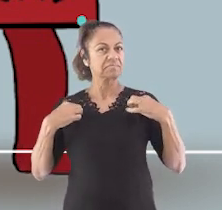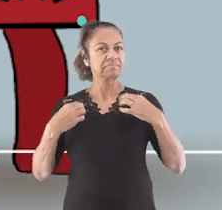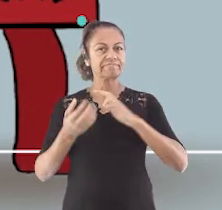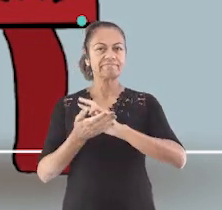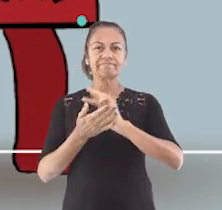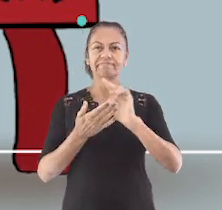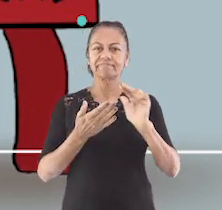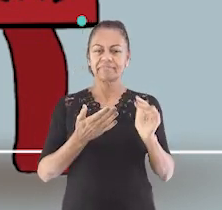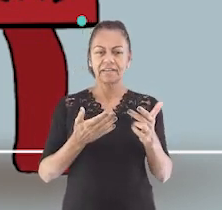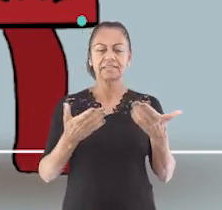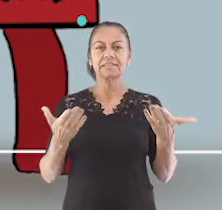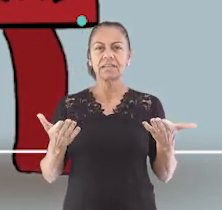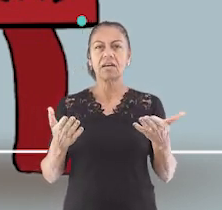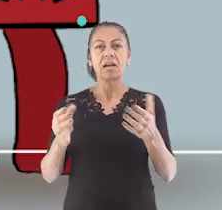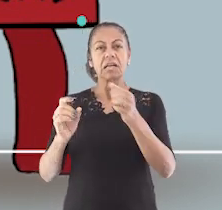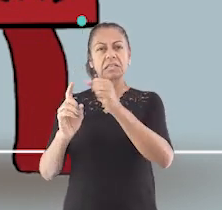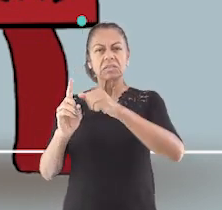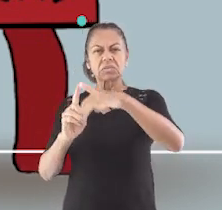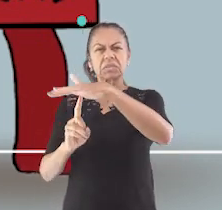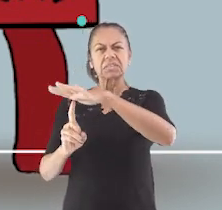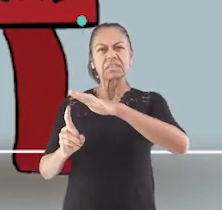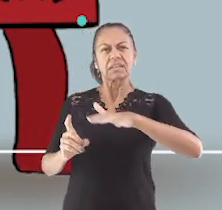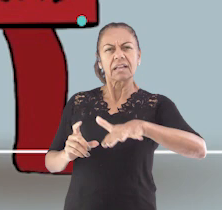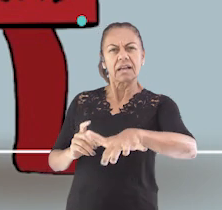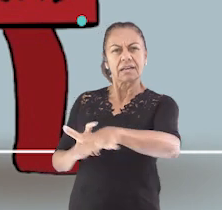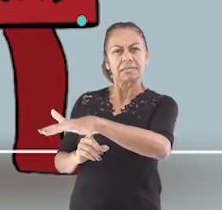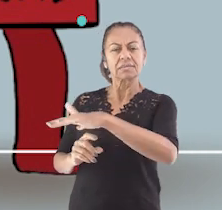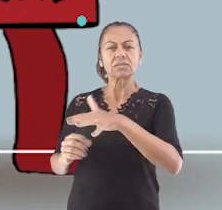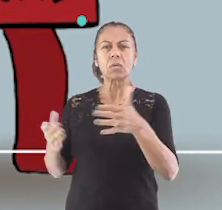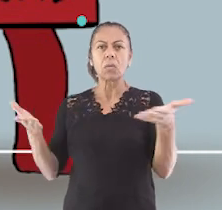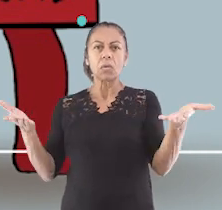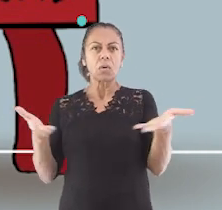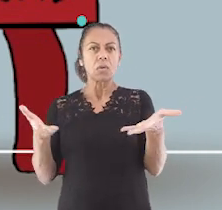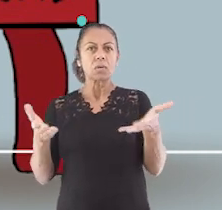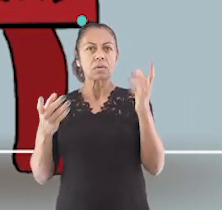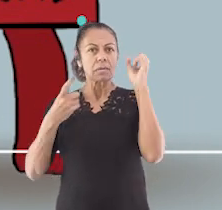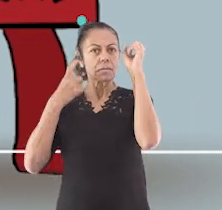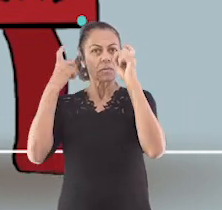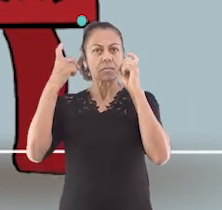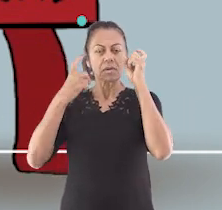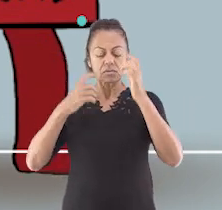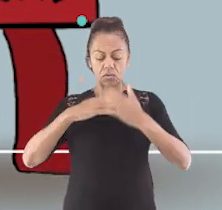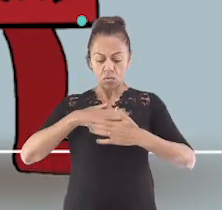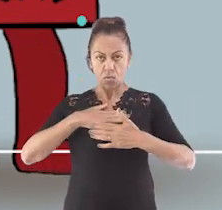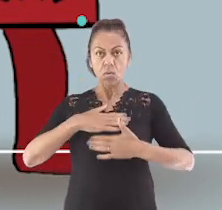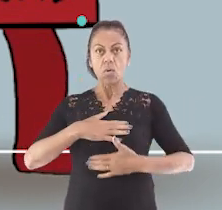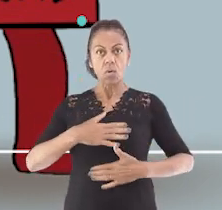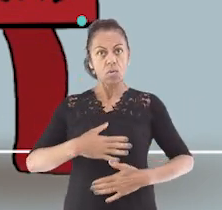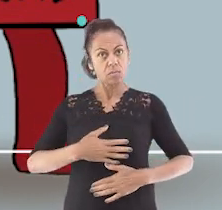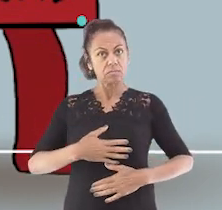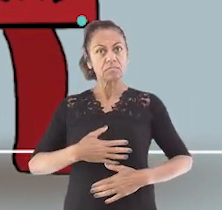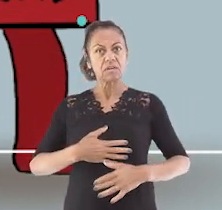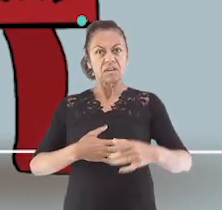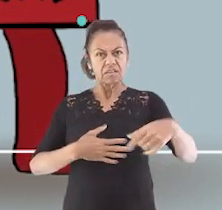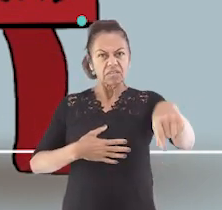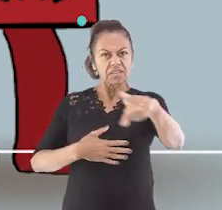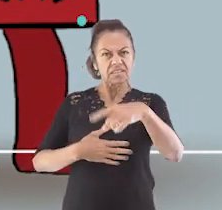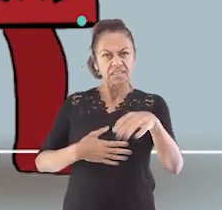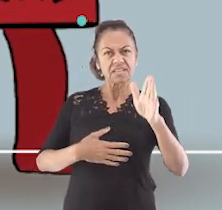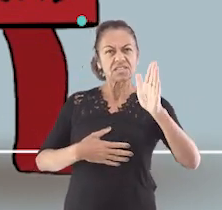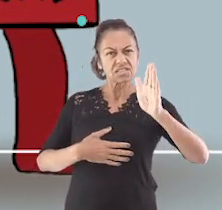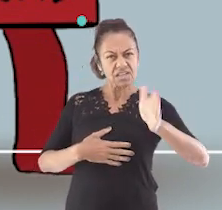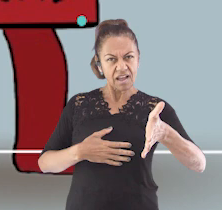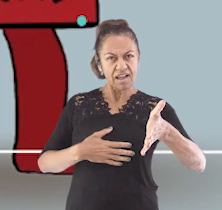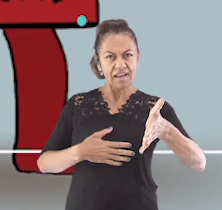sociedade moderna, há uma crescente preocupação com o corpo. Você aí de casa já ouviu falar na